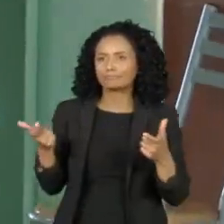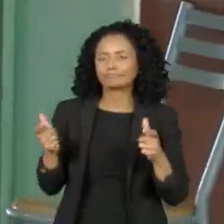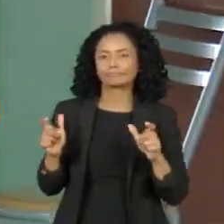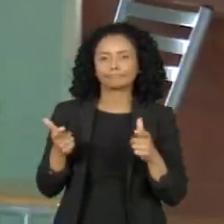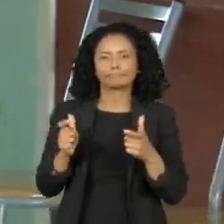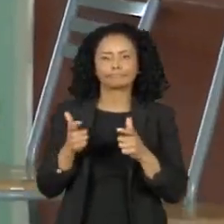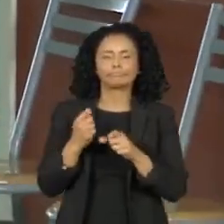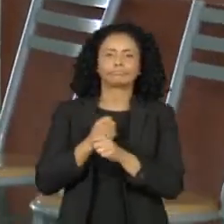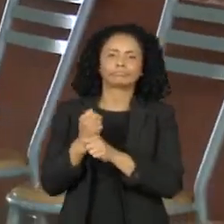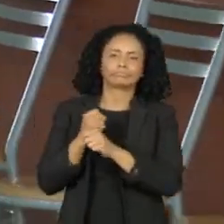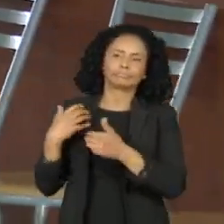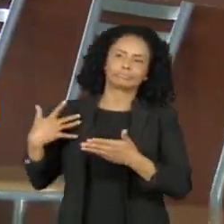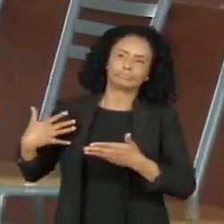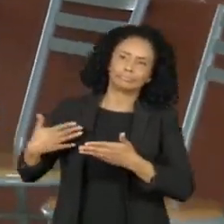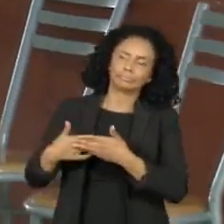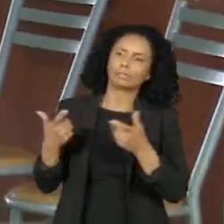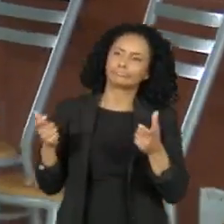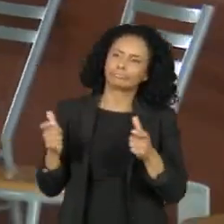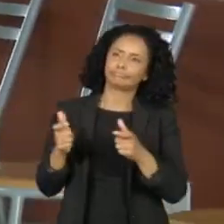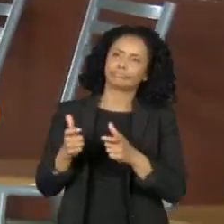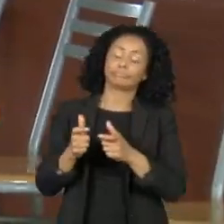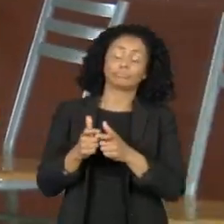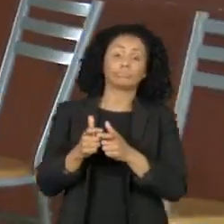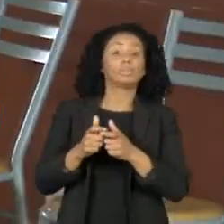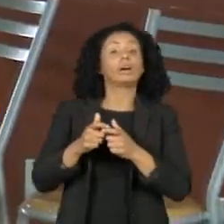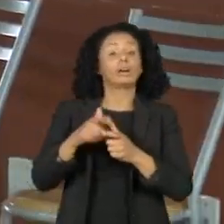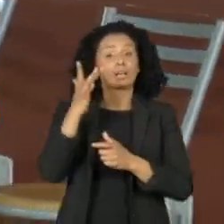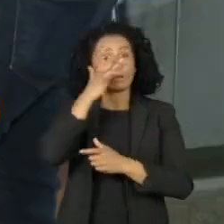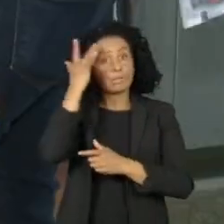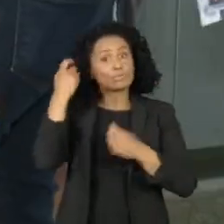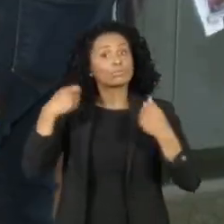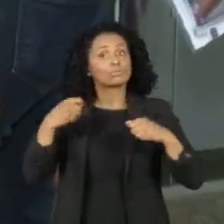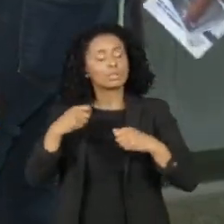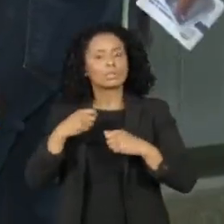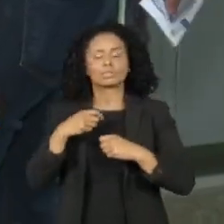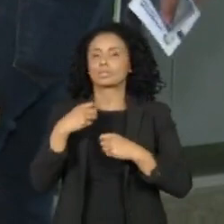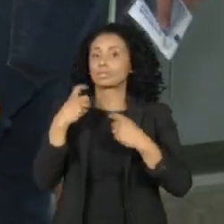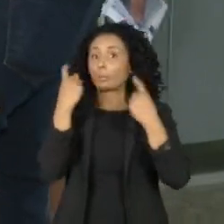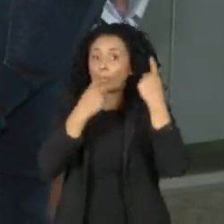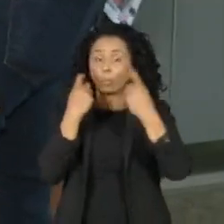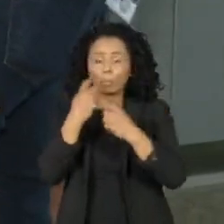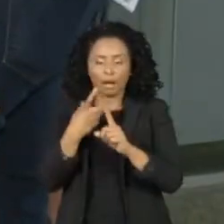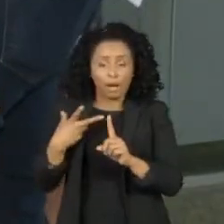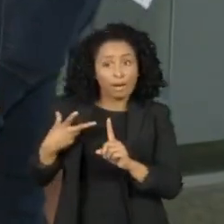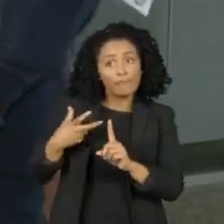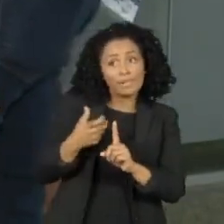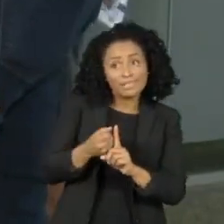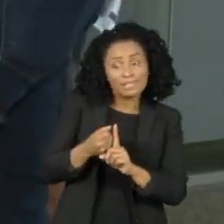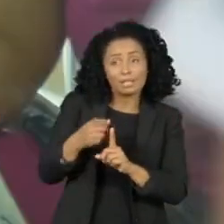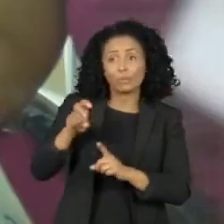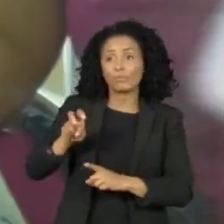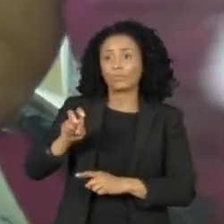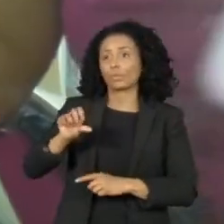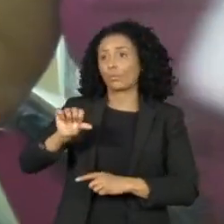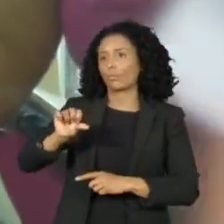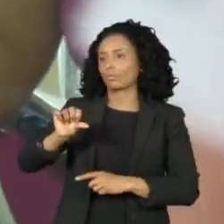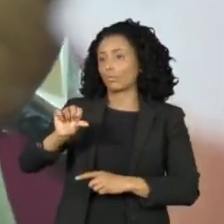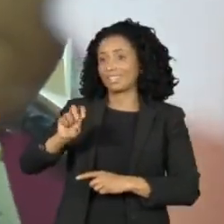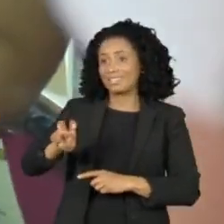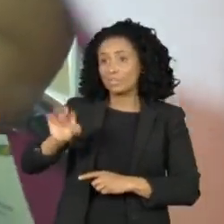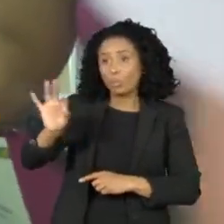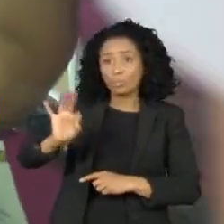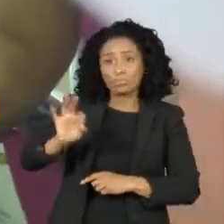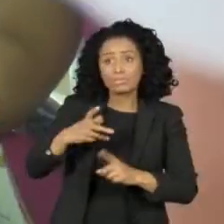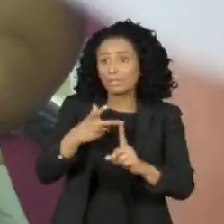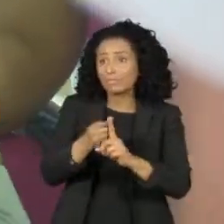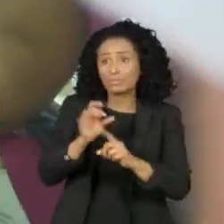ano. Então, a média para que a população fique protegida é de 95% de cobertura vacinal. Mas para se ter uma ideia,